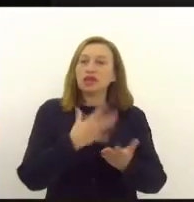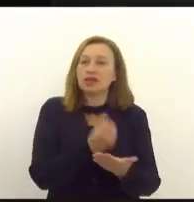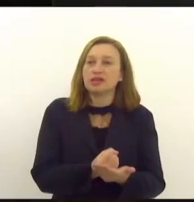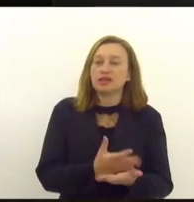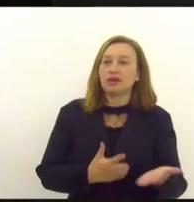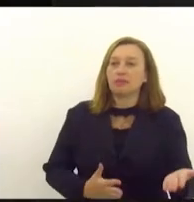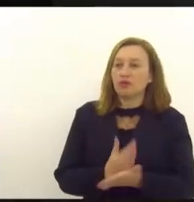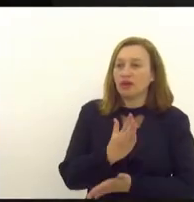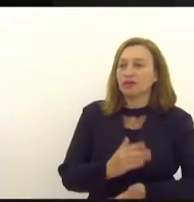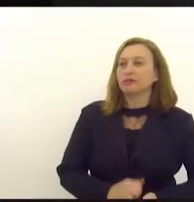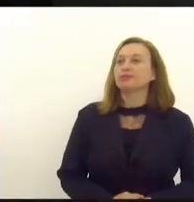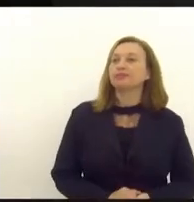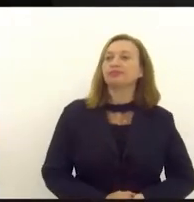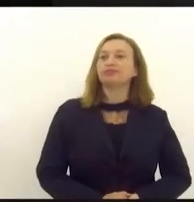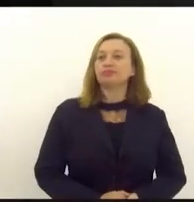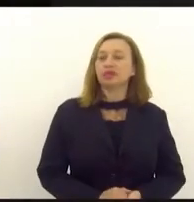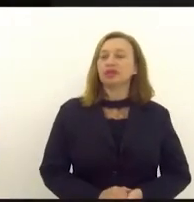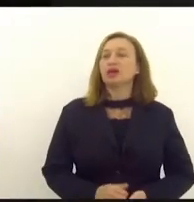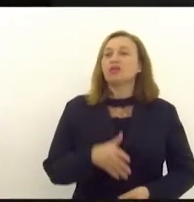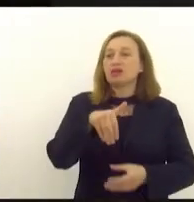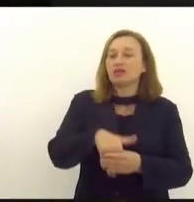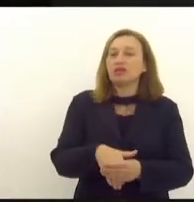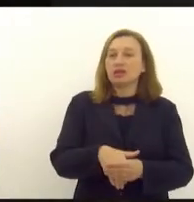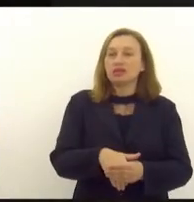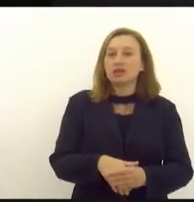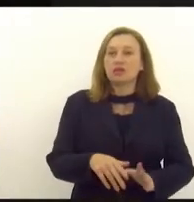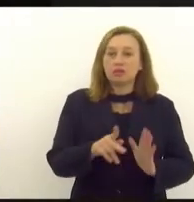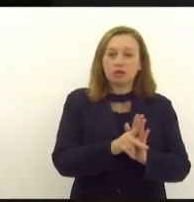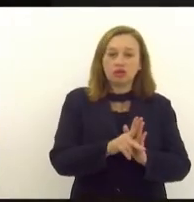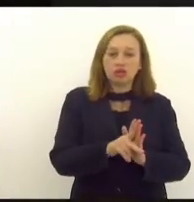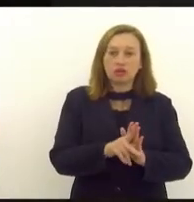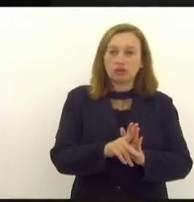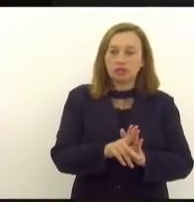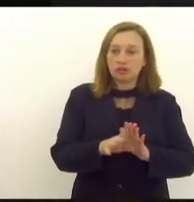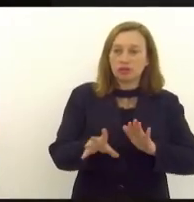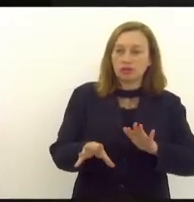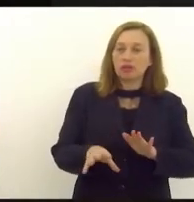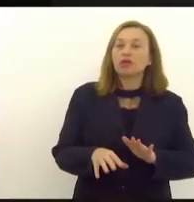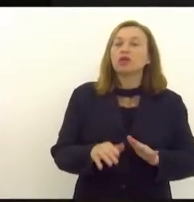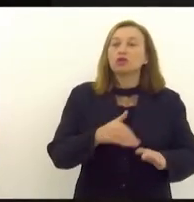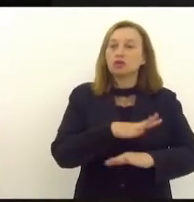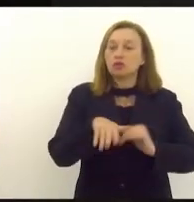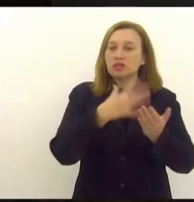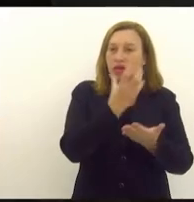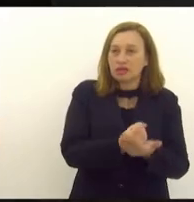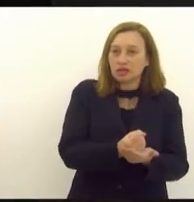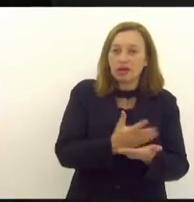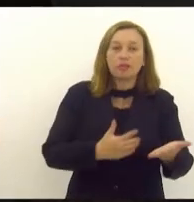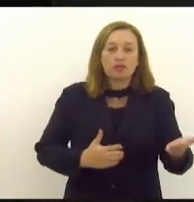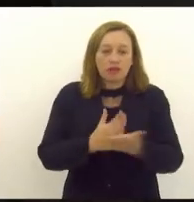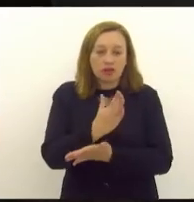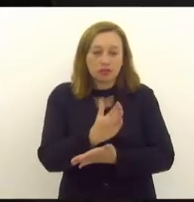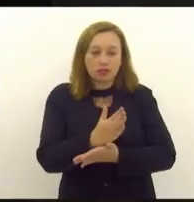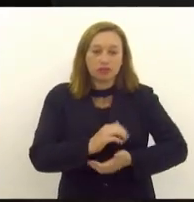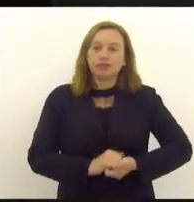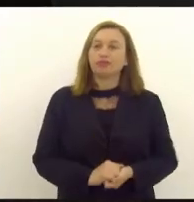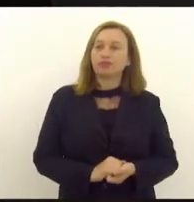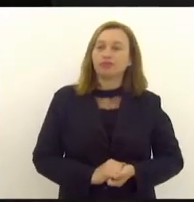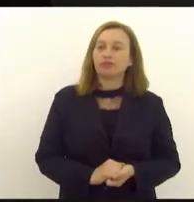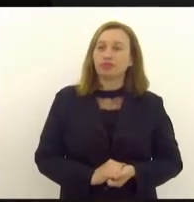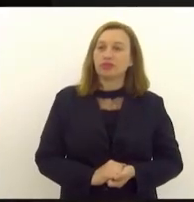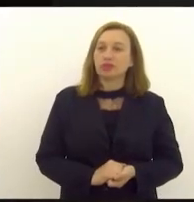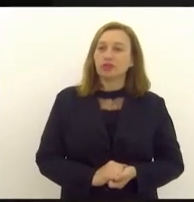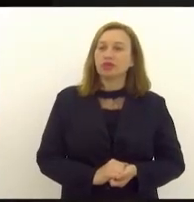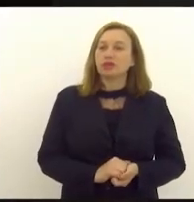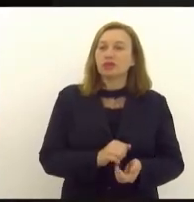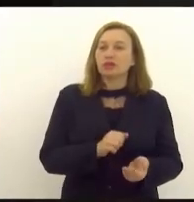maneiros Como estão aprovado em votação projeto assim emendado senhores que a própria comissão aprovado vai